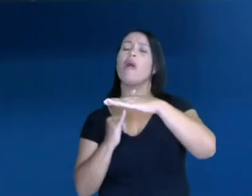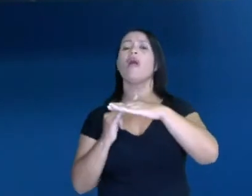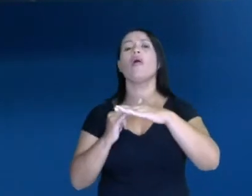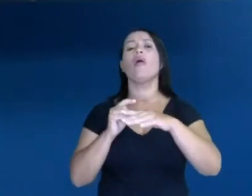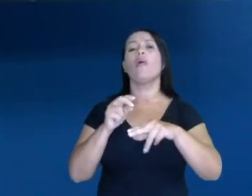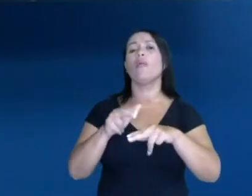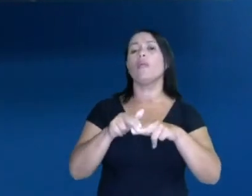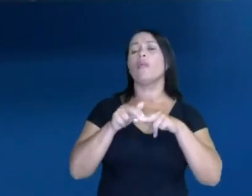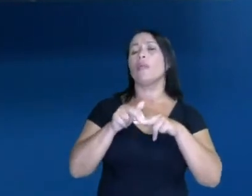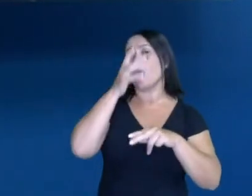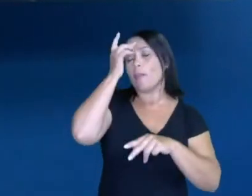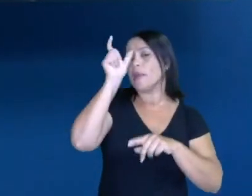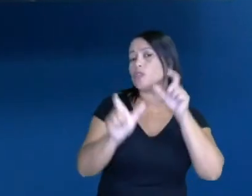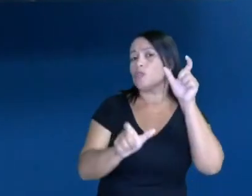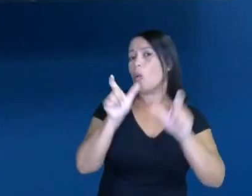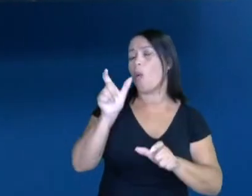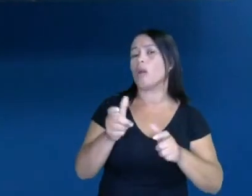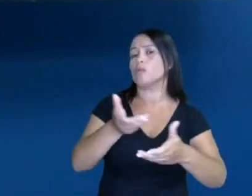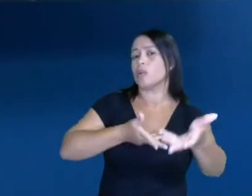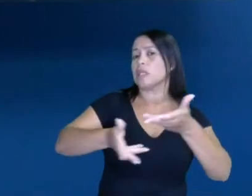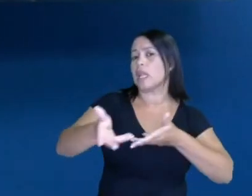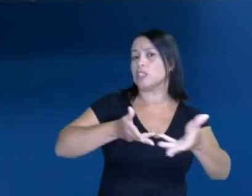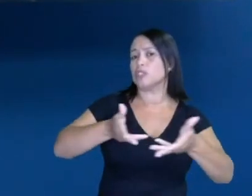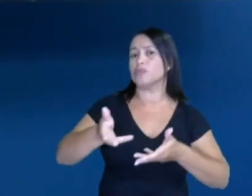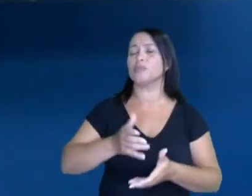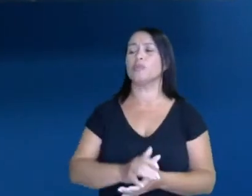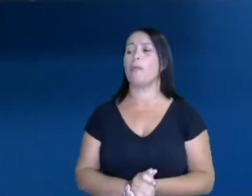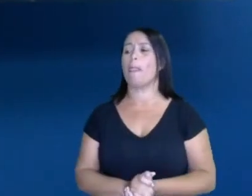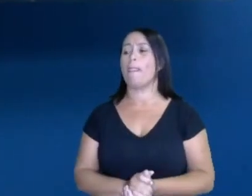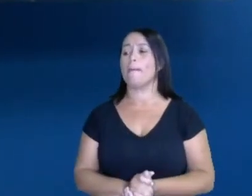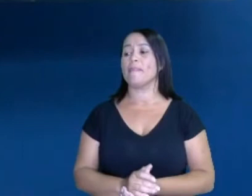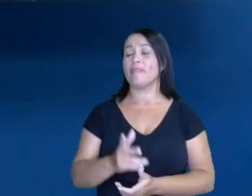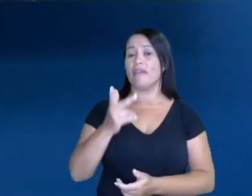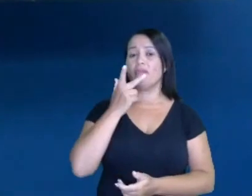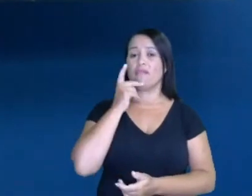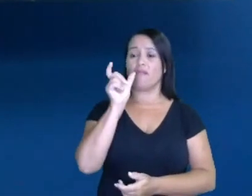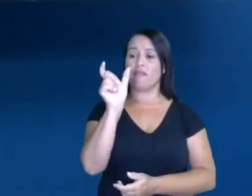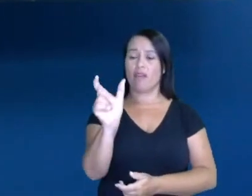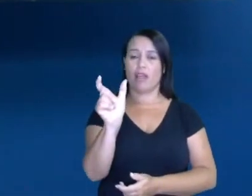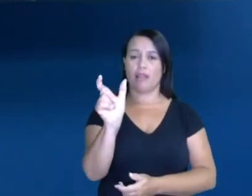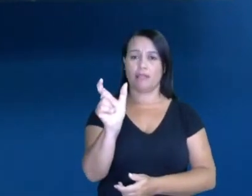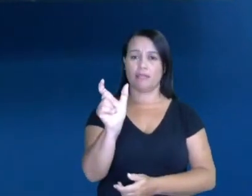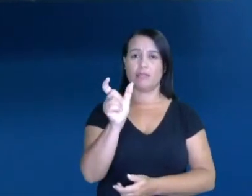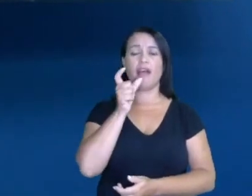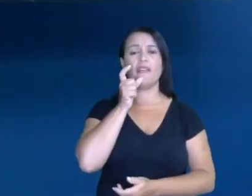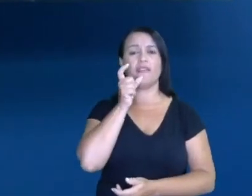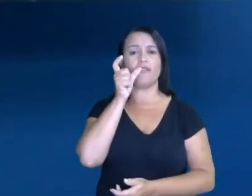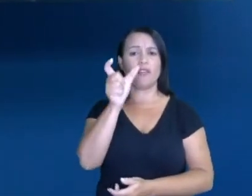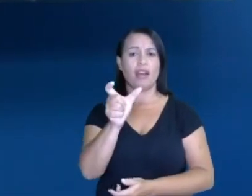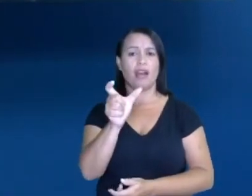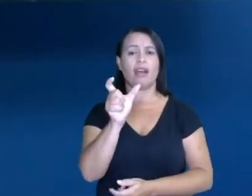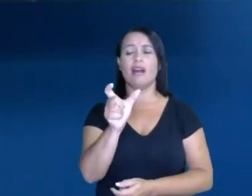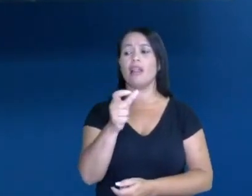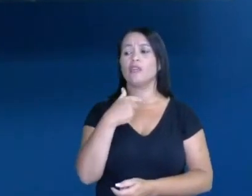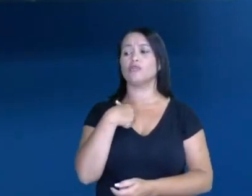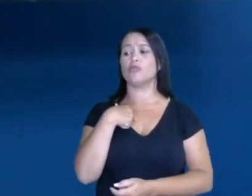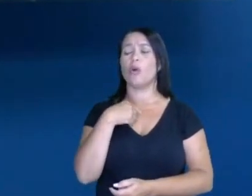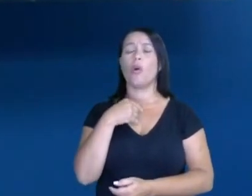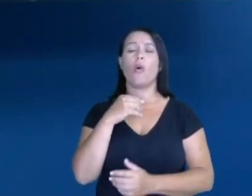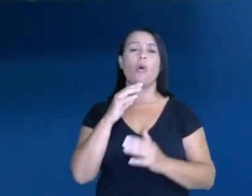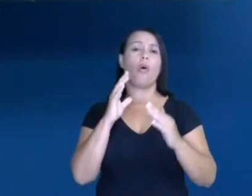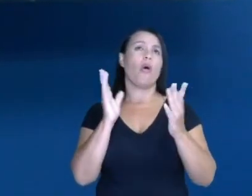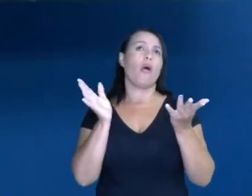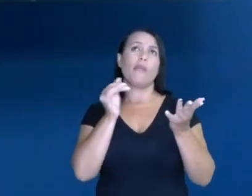por conta da pessoa com quem eu estou interagindo. Fala da mesma forma. Eu estou no quintal da minha casa